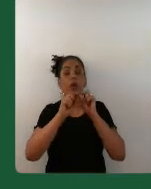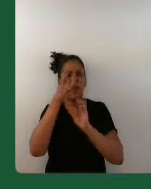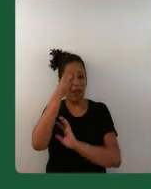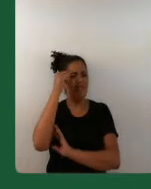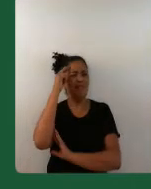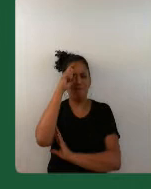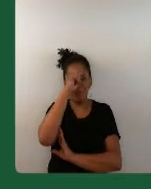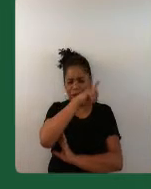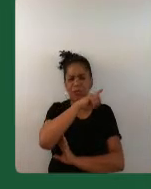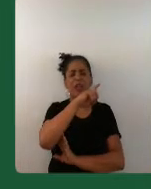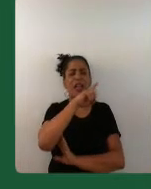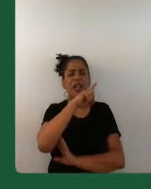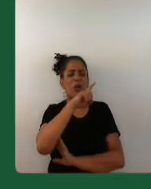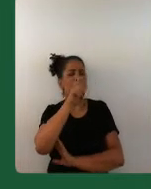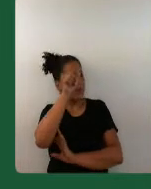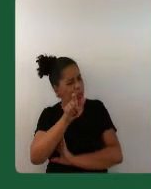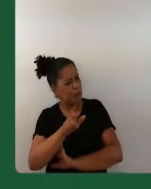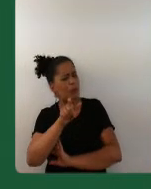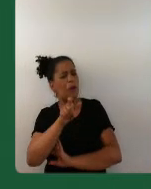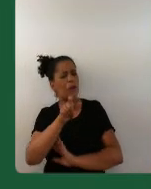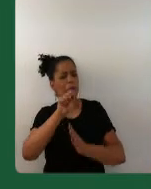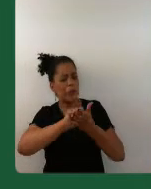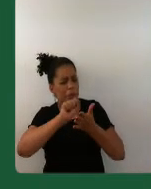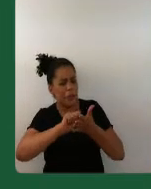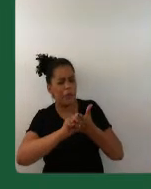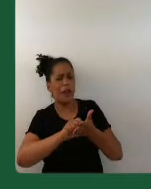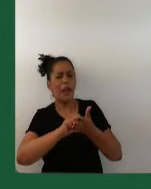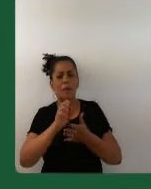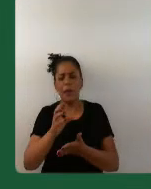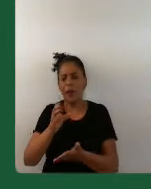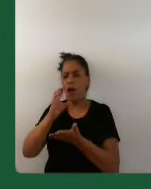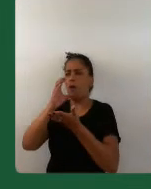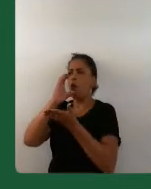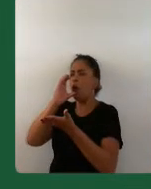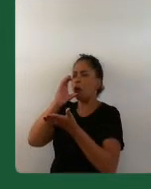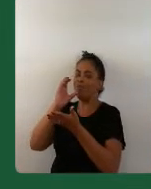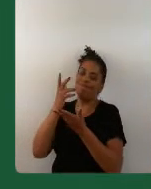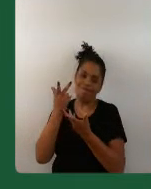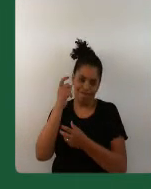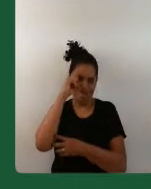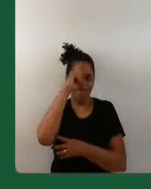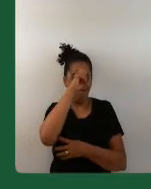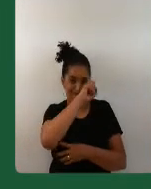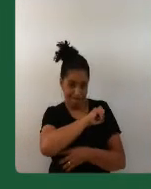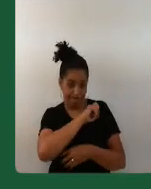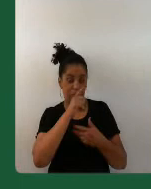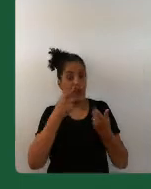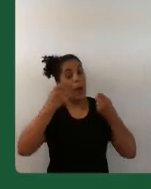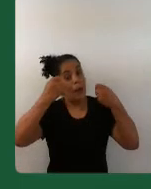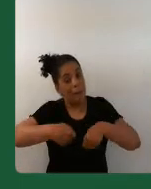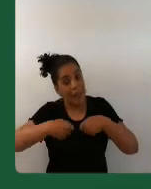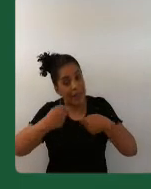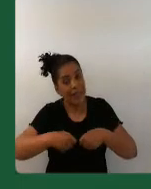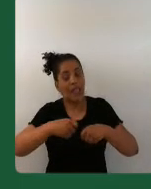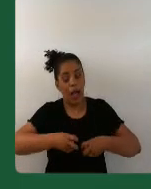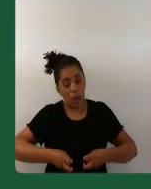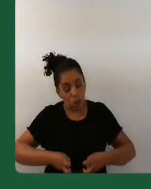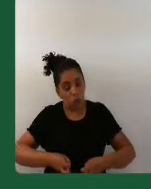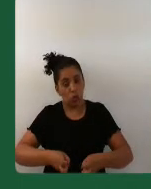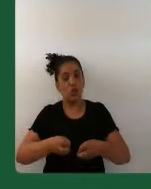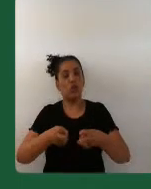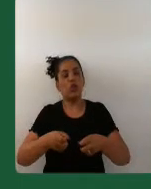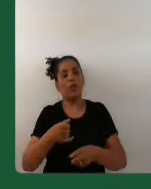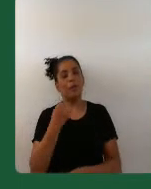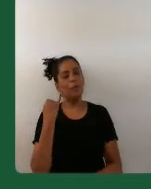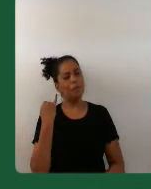conseguir escrever, pegar um copo, né? Por isso que é necessário a cirurgia, né?